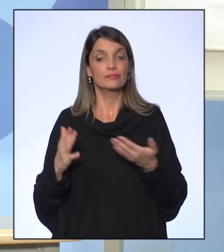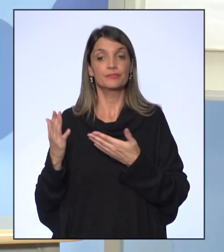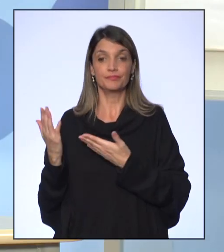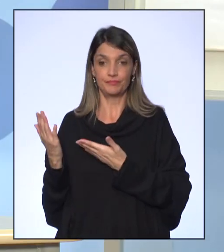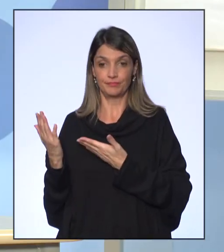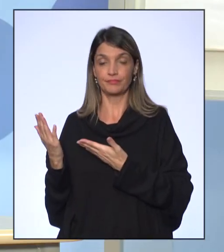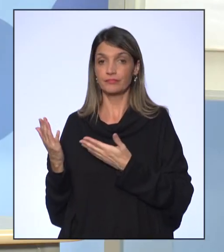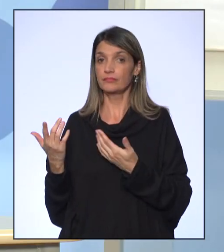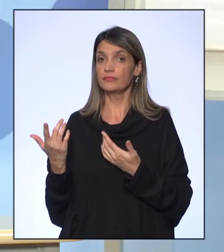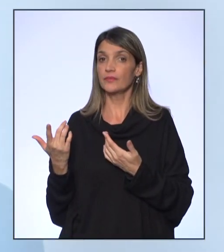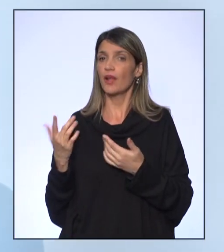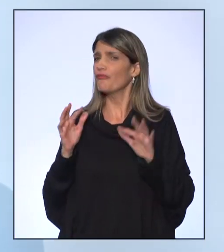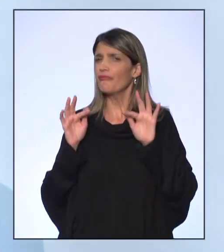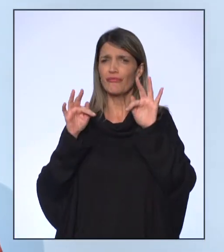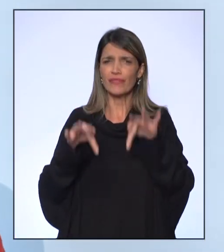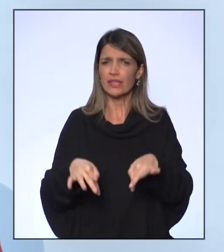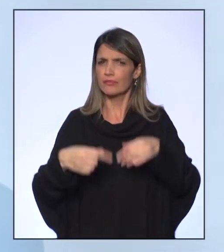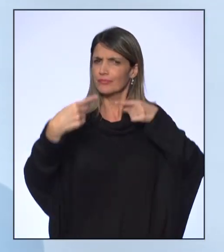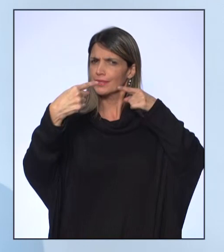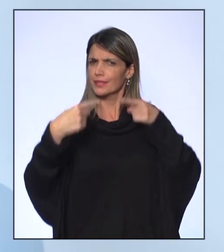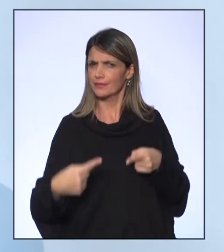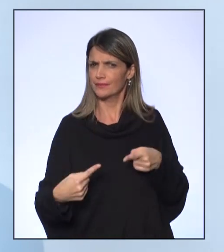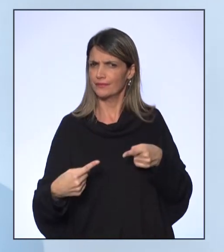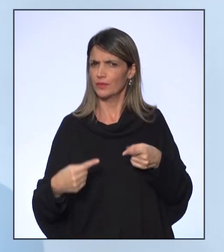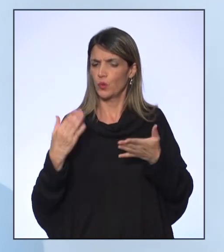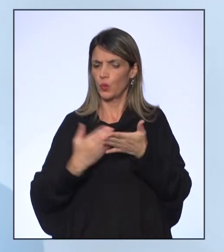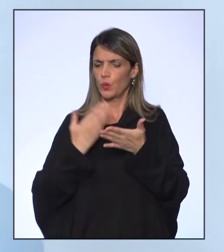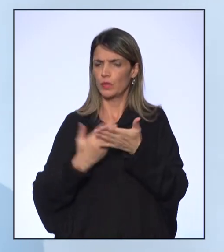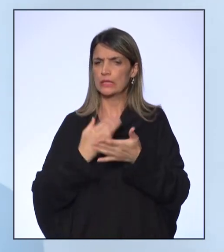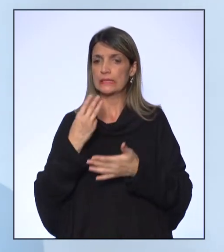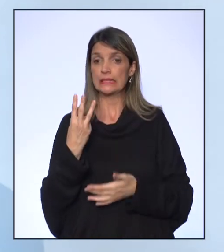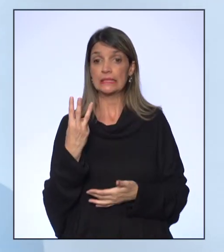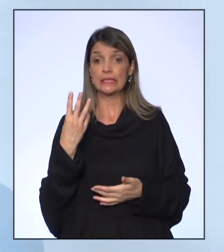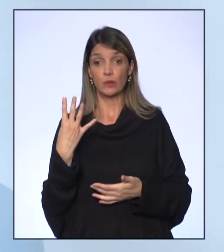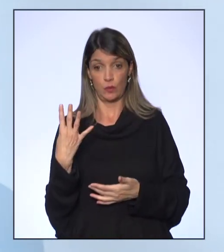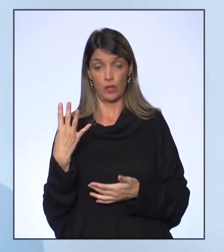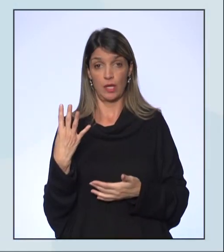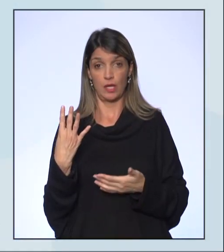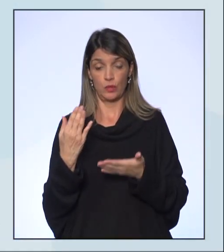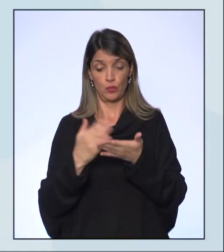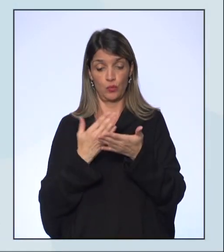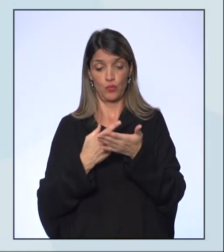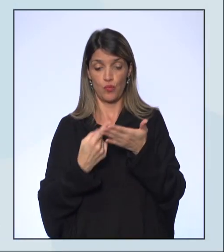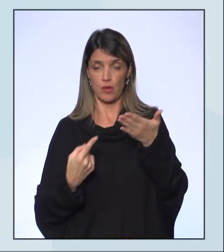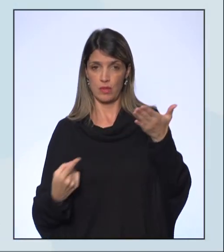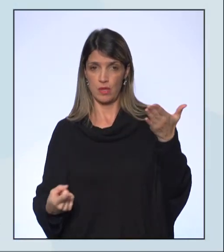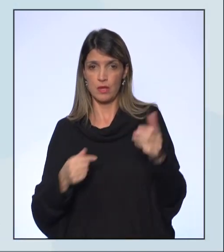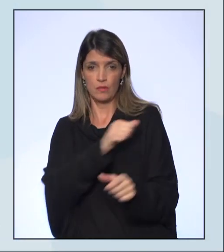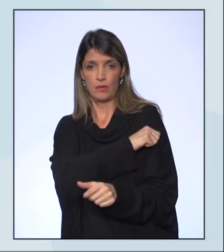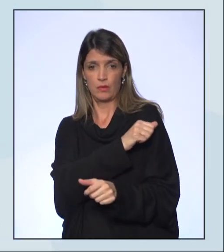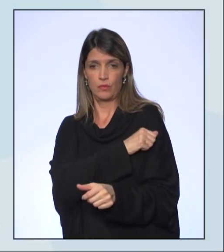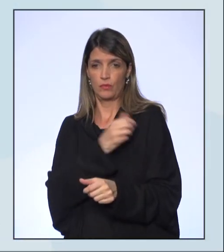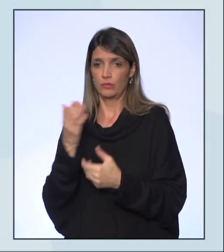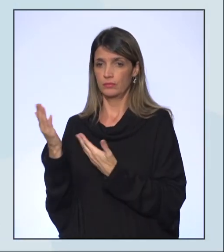atividade final, um desafio para eles, que está na página 34 do Caderno do Aluno. Vai aparecer na telinha de vocês agora?